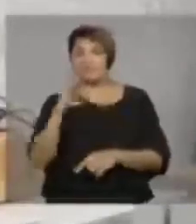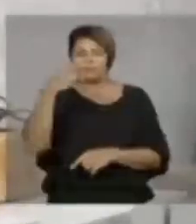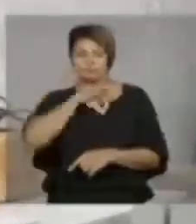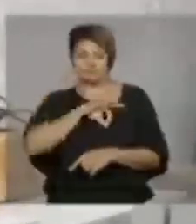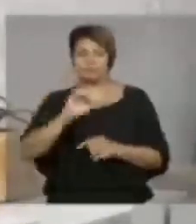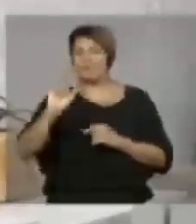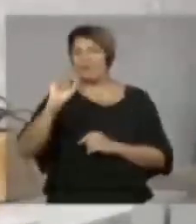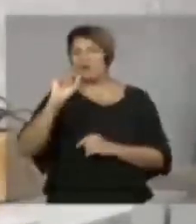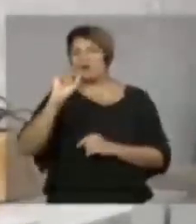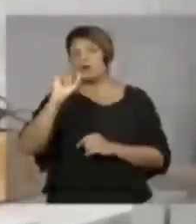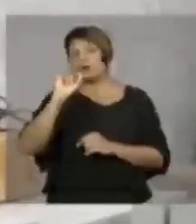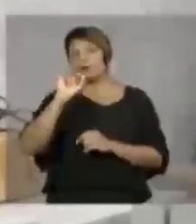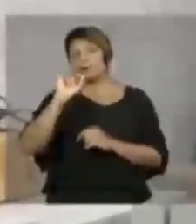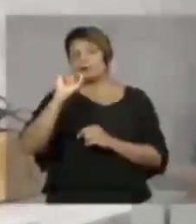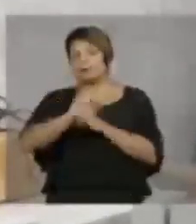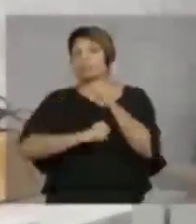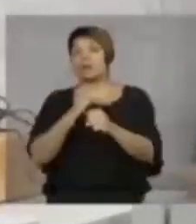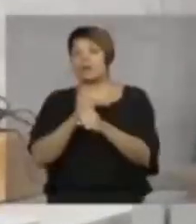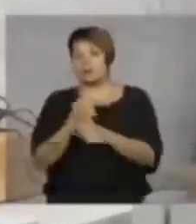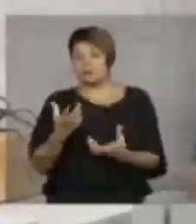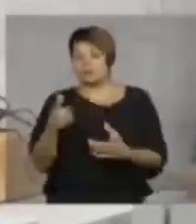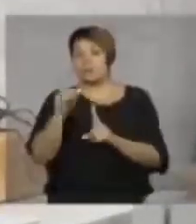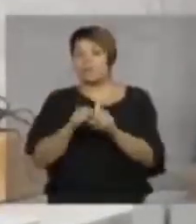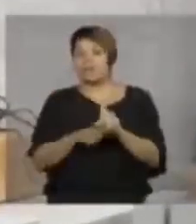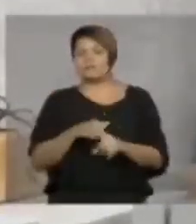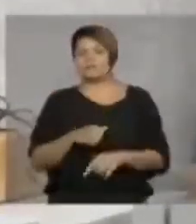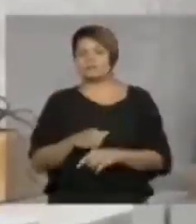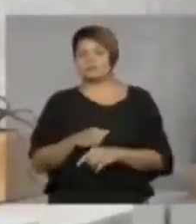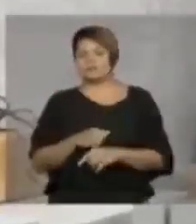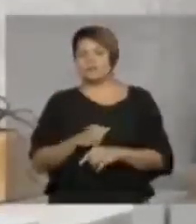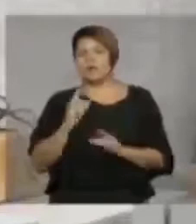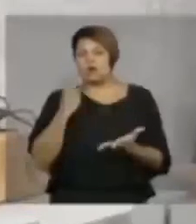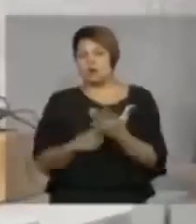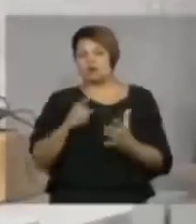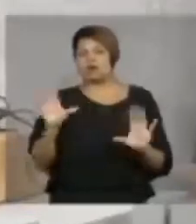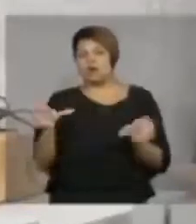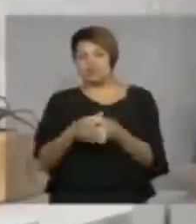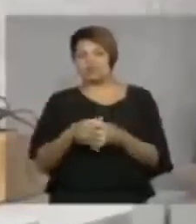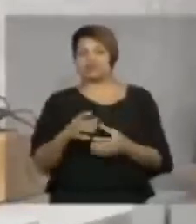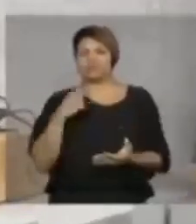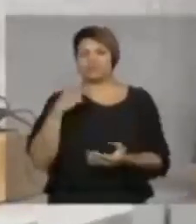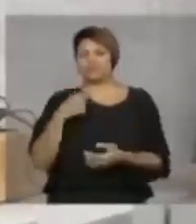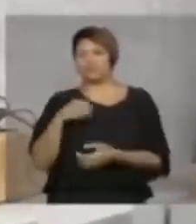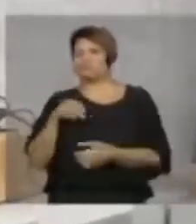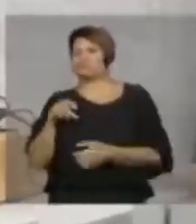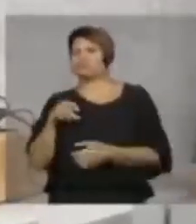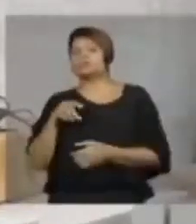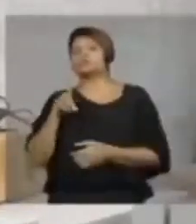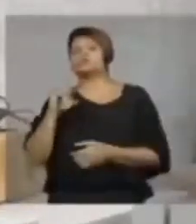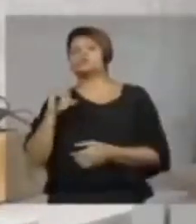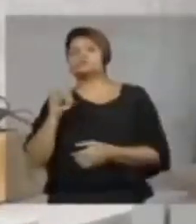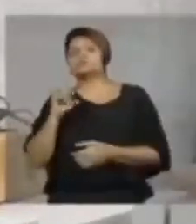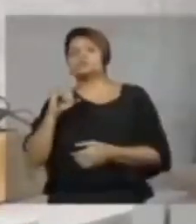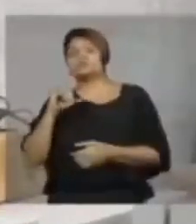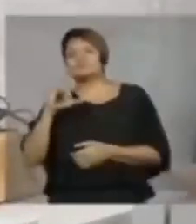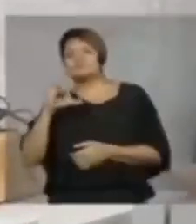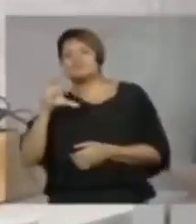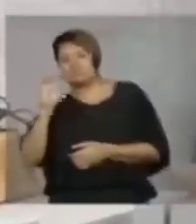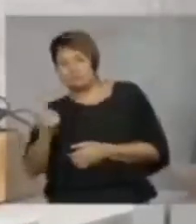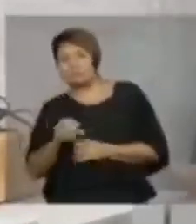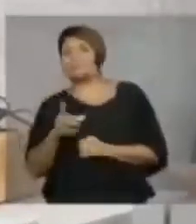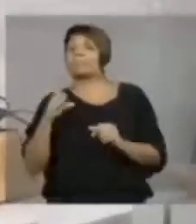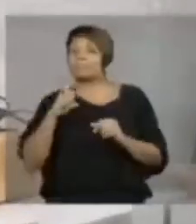vencimento, por meio de acordo coletivo, por meio de dissídio. E os repasses da assistência social para as entidades que contratam